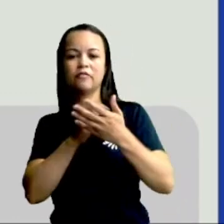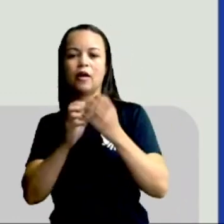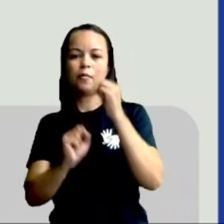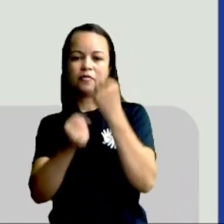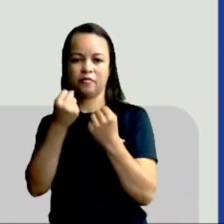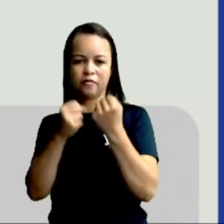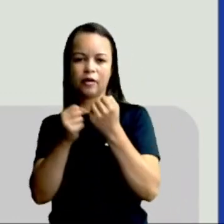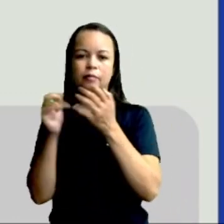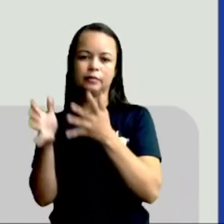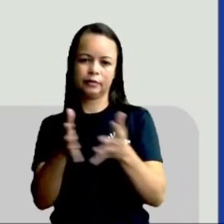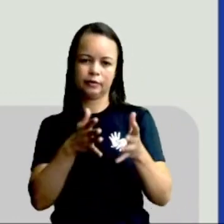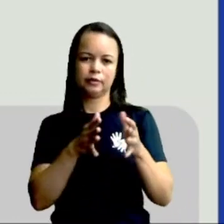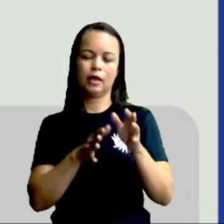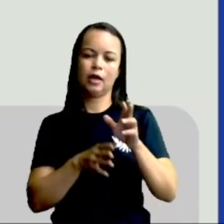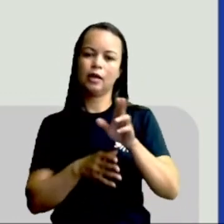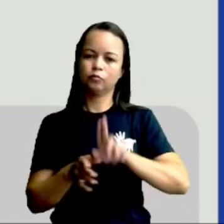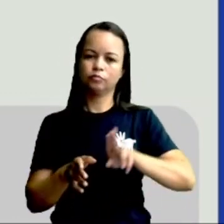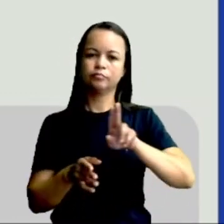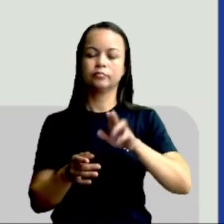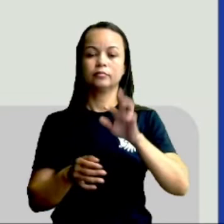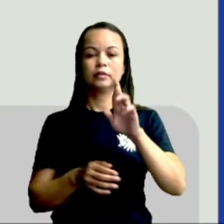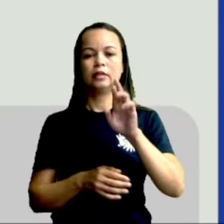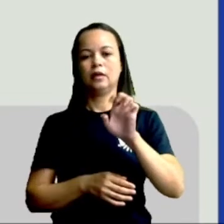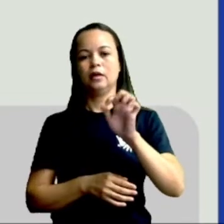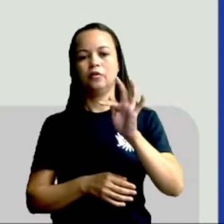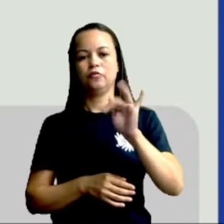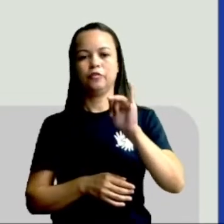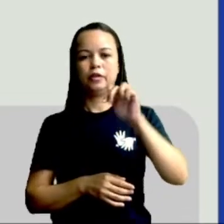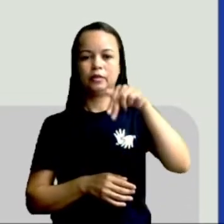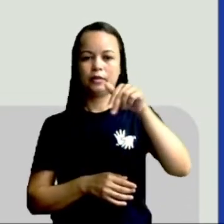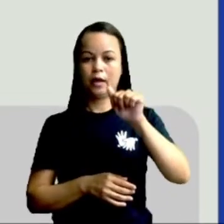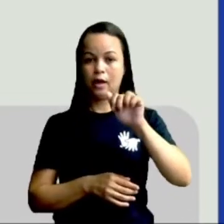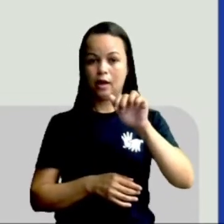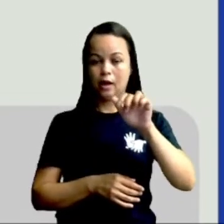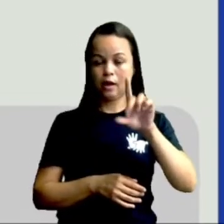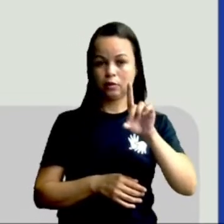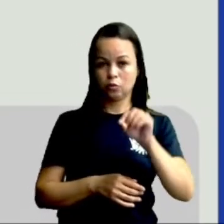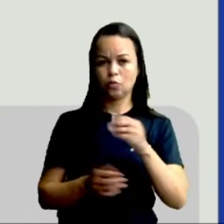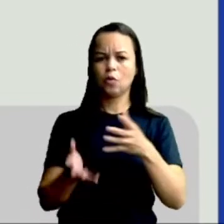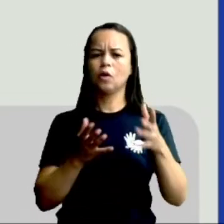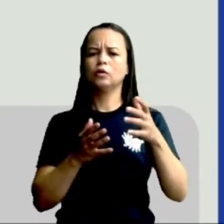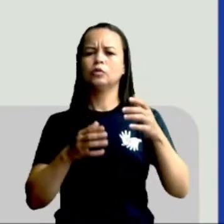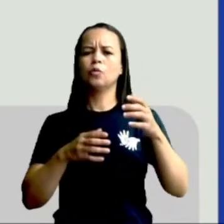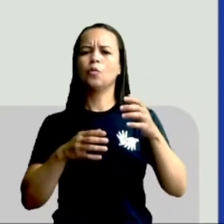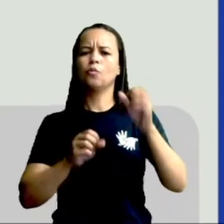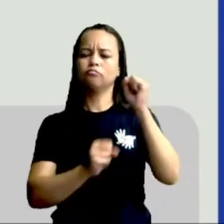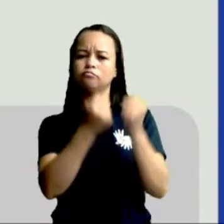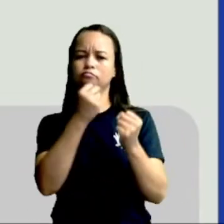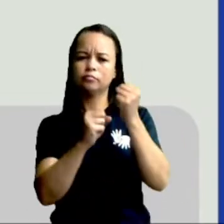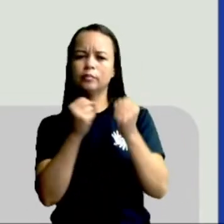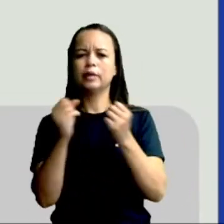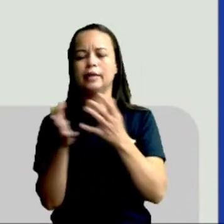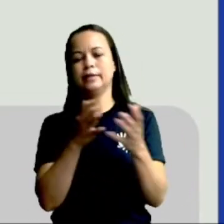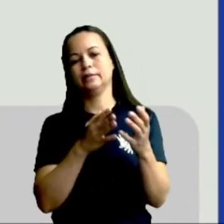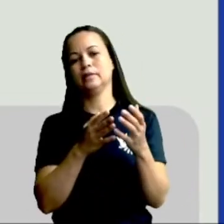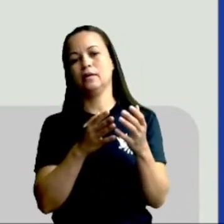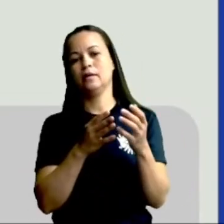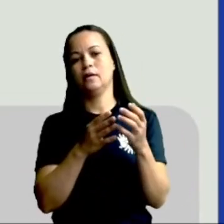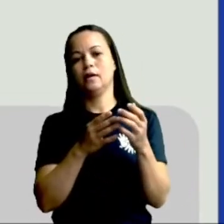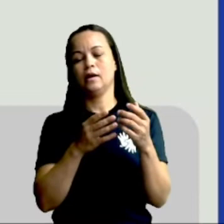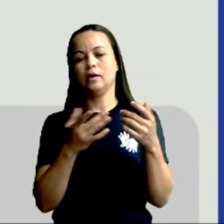bom? Ele é refinado em uma empresa lá em São Francisco do Conde e no polo petroquímico